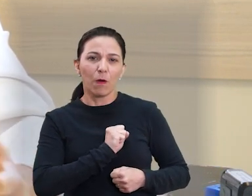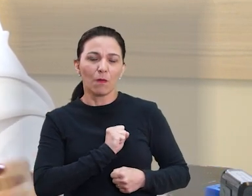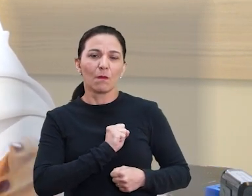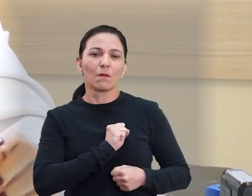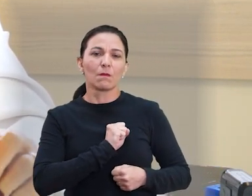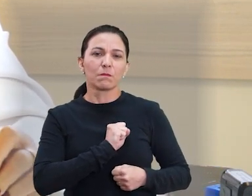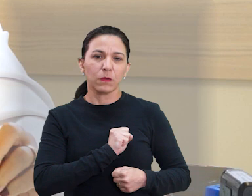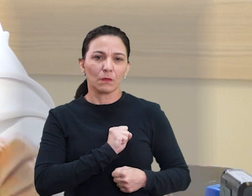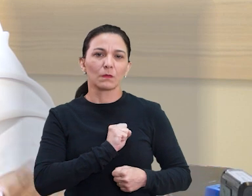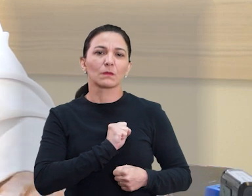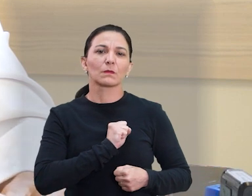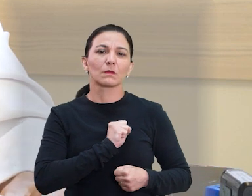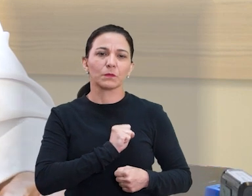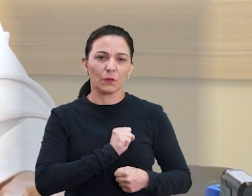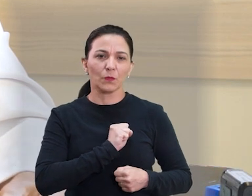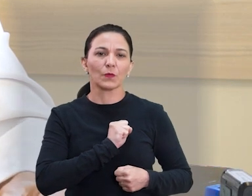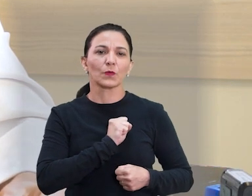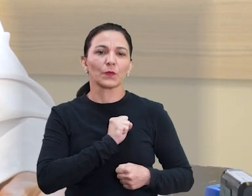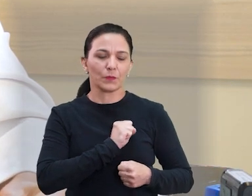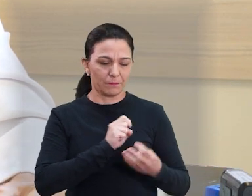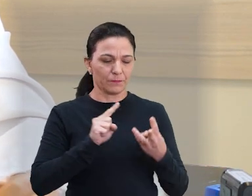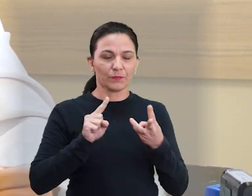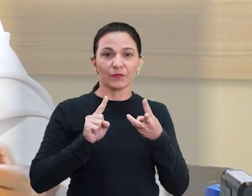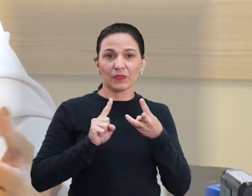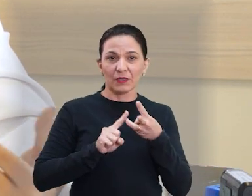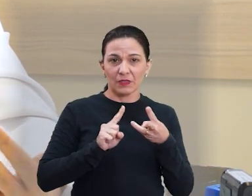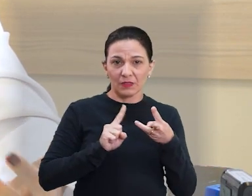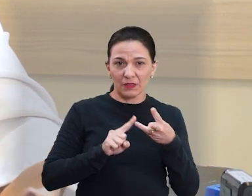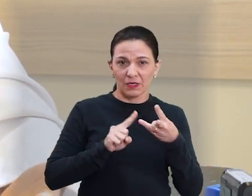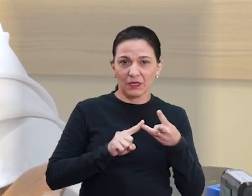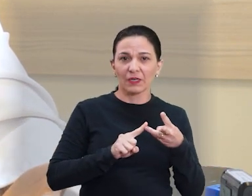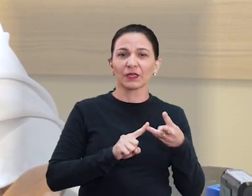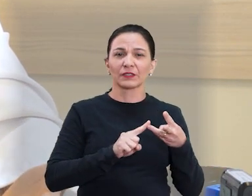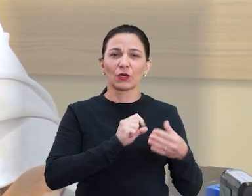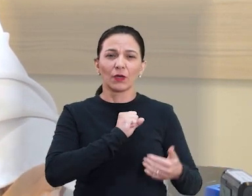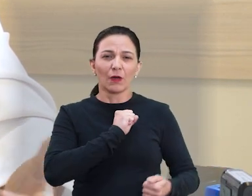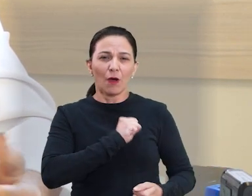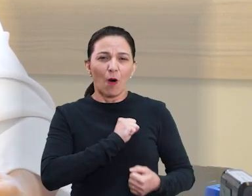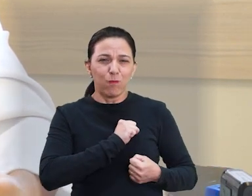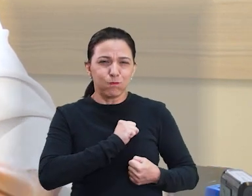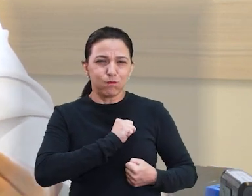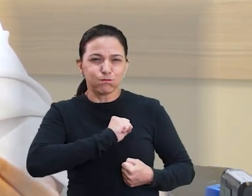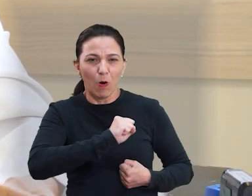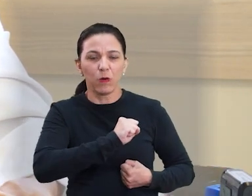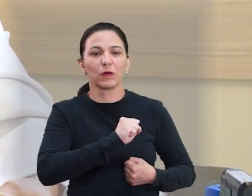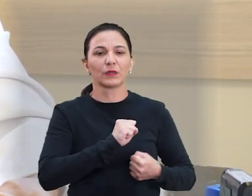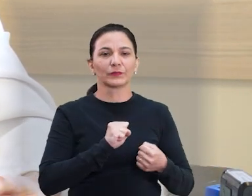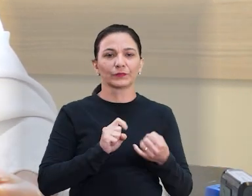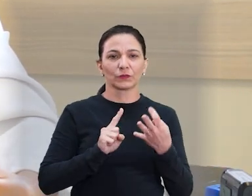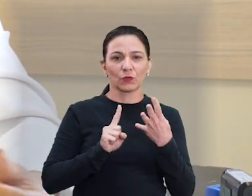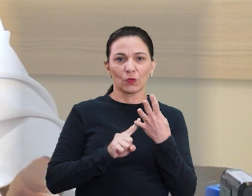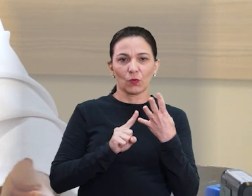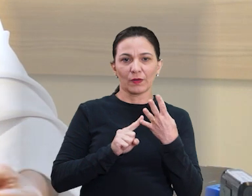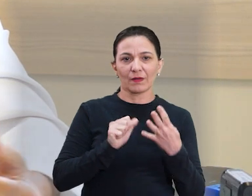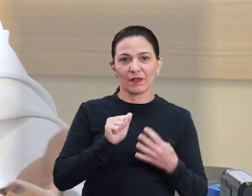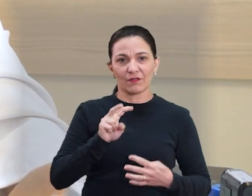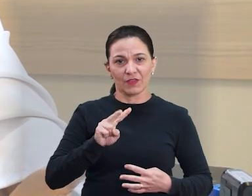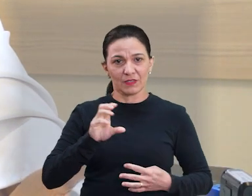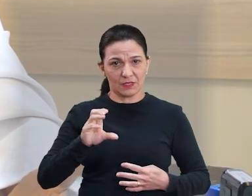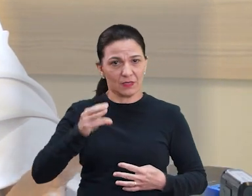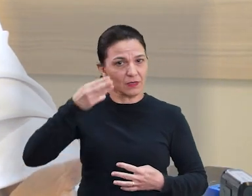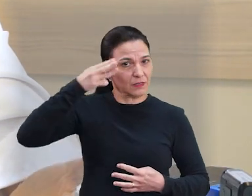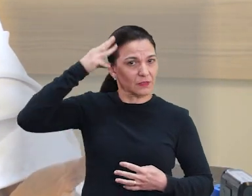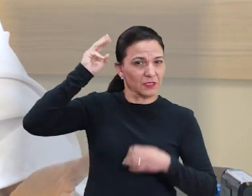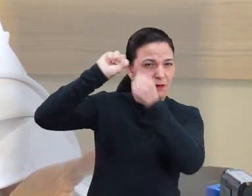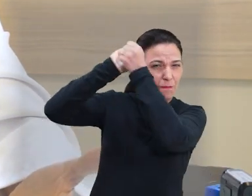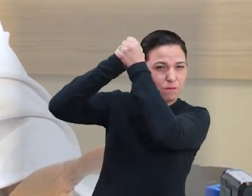a aumento né da espessura do coração insuficiência cardíaca né infarto pode levar ao